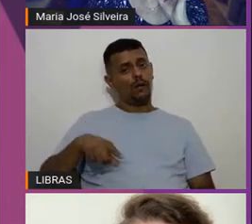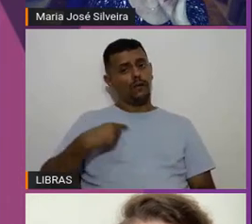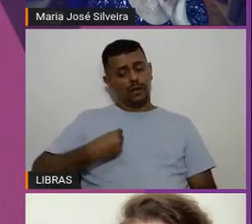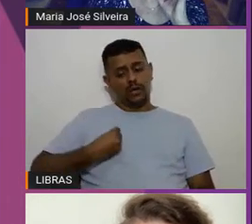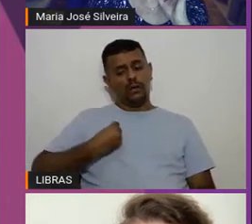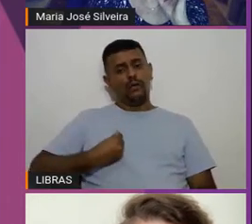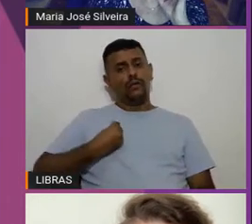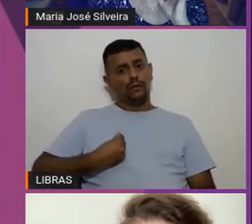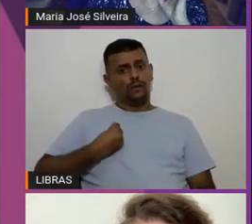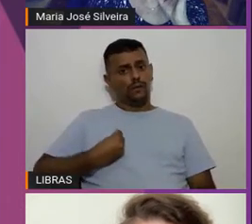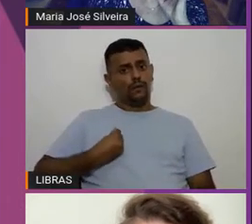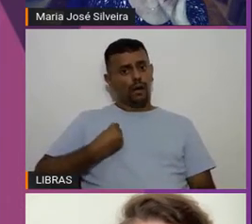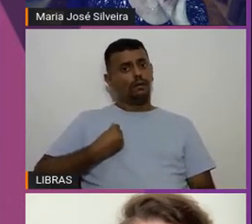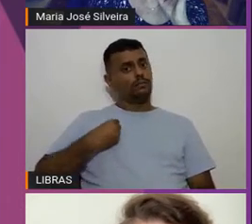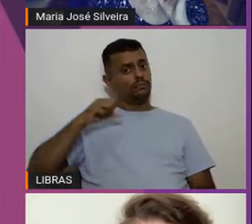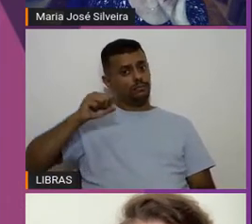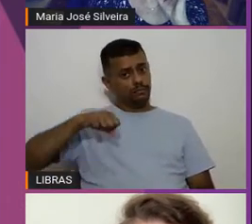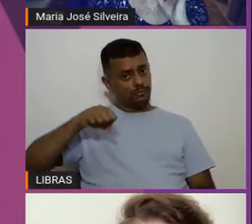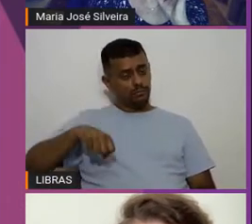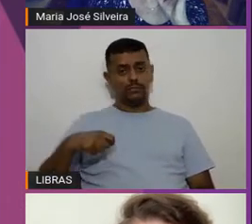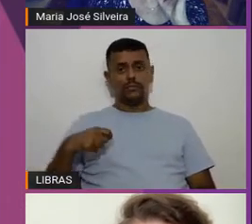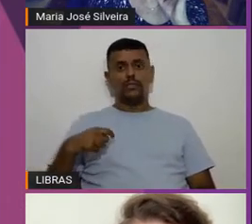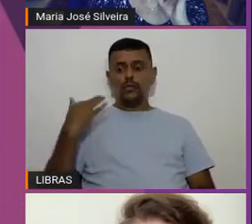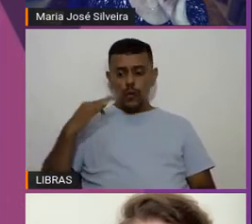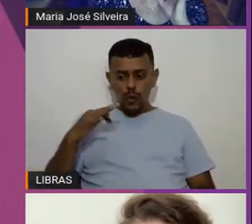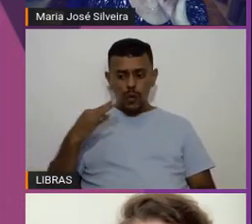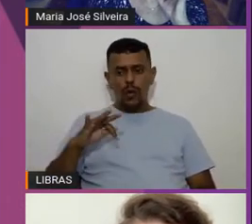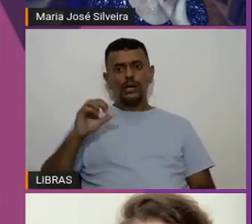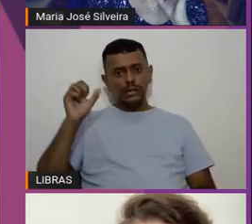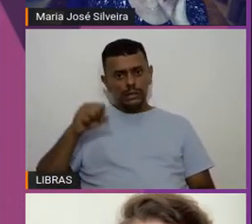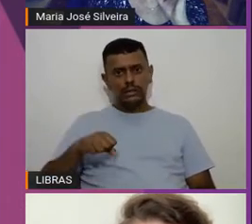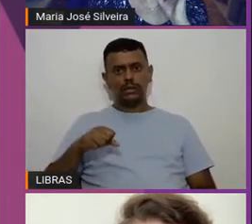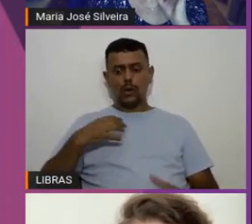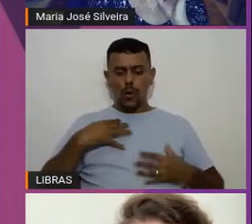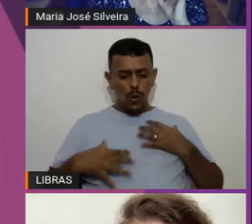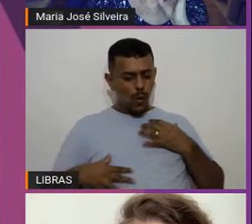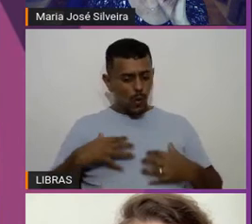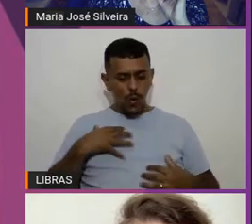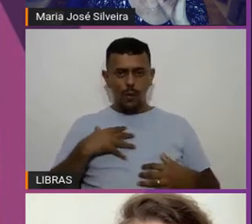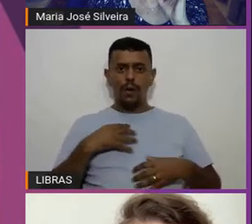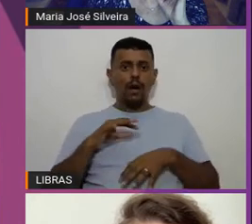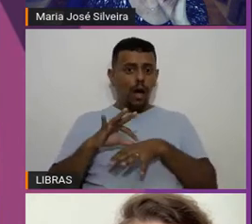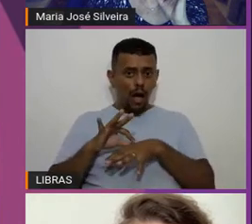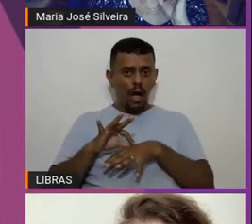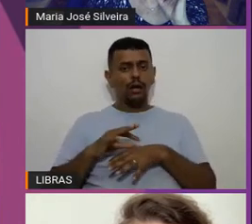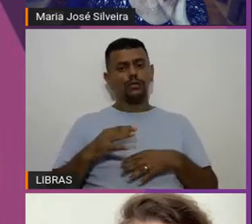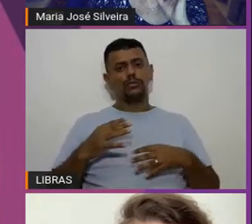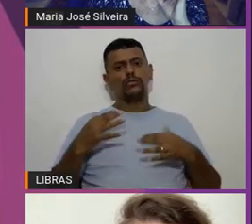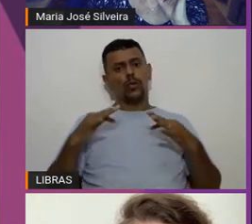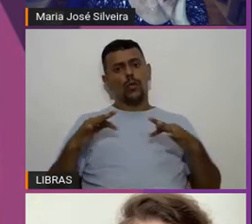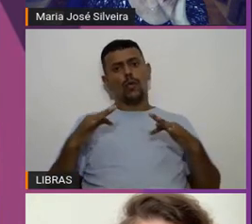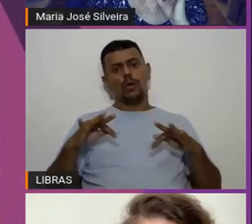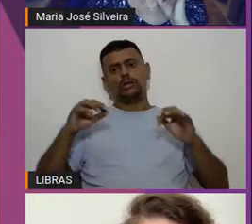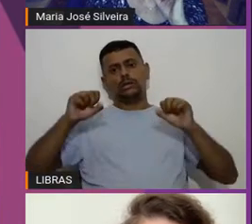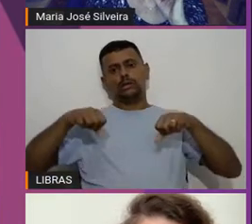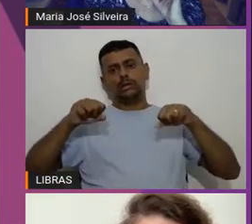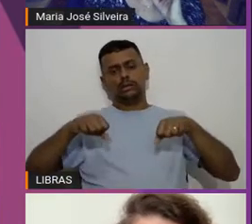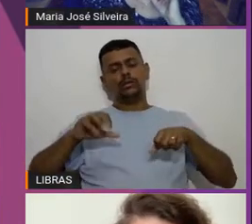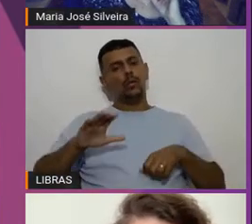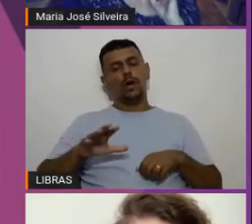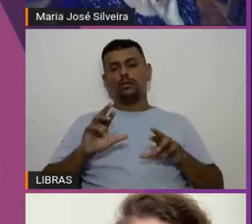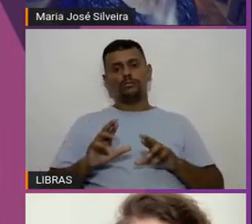a dor faz parte do corpo da Carne É ela não é contraditória alegria